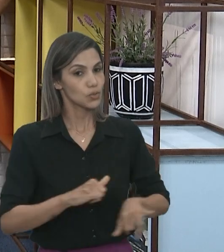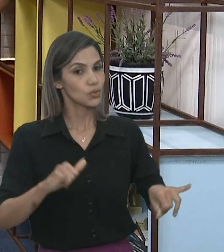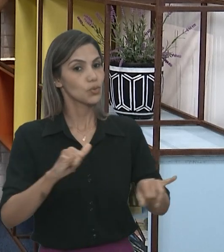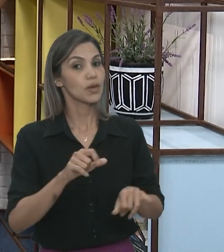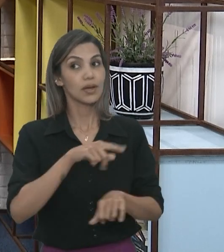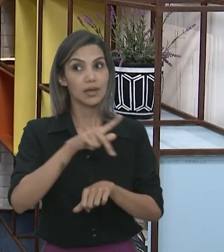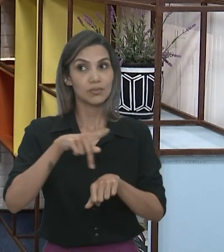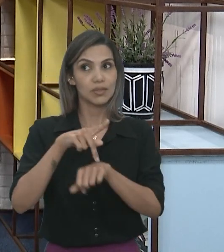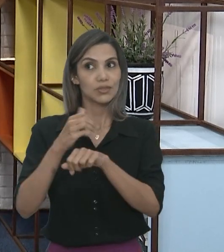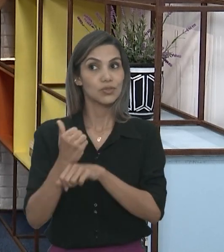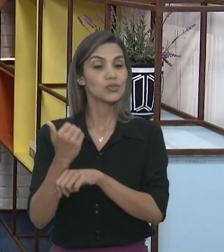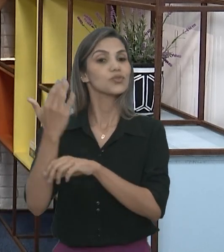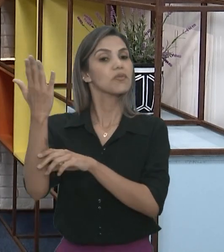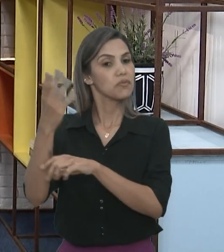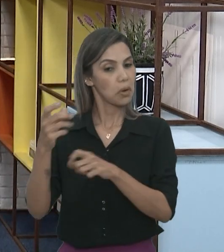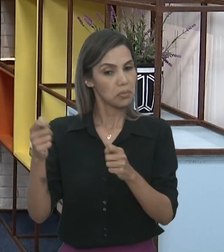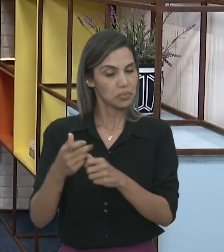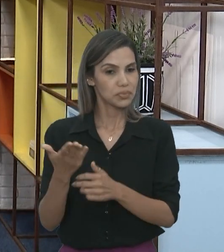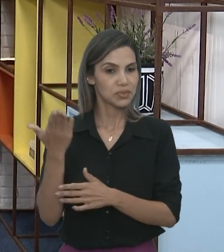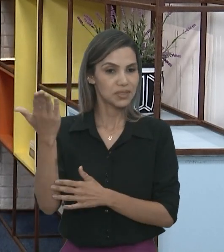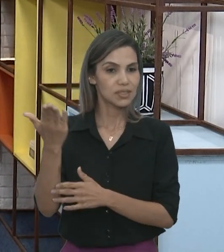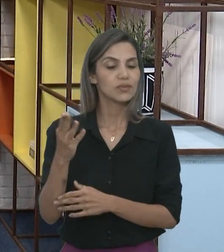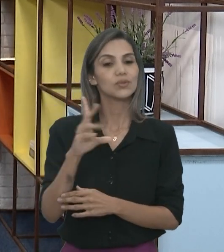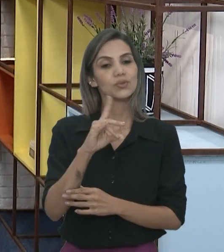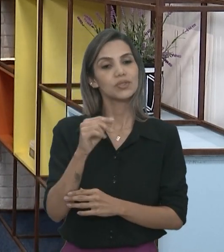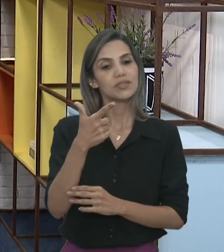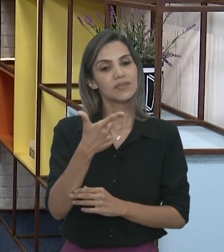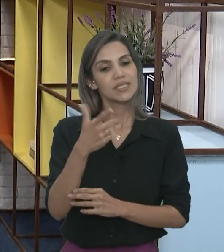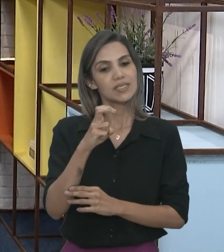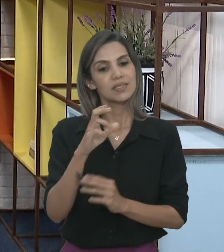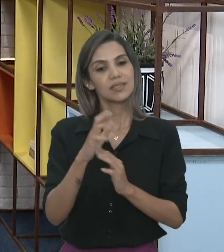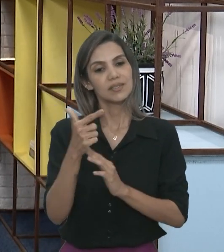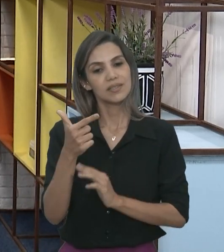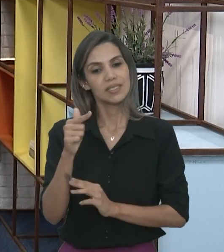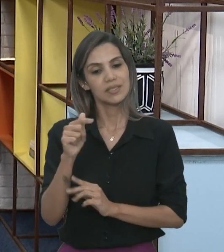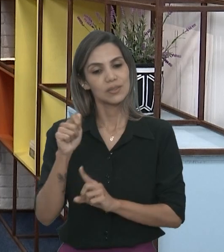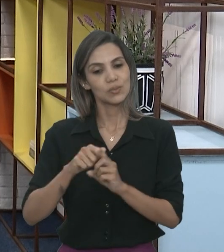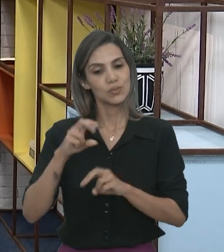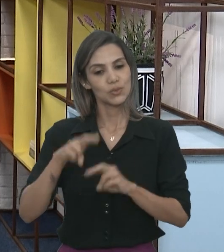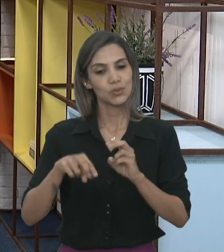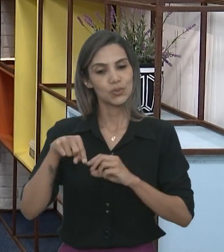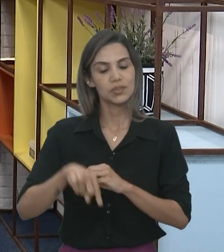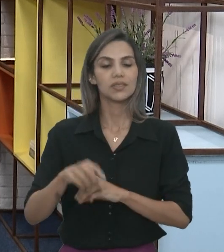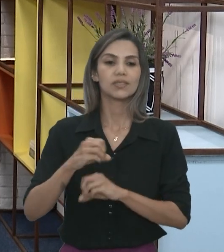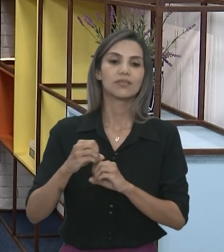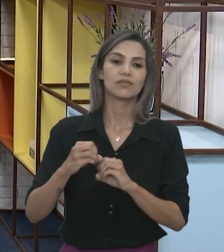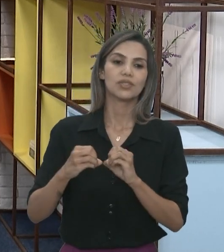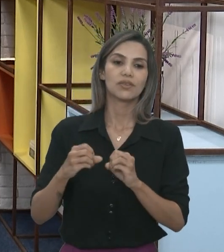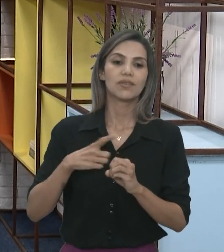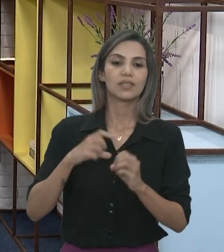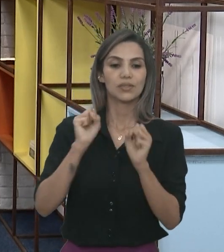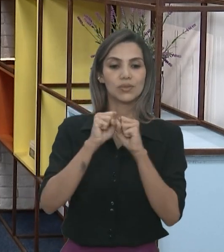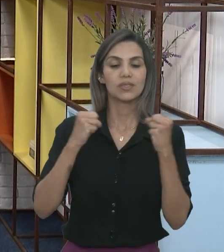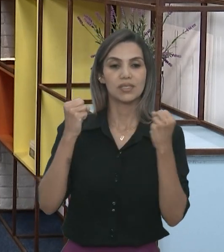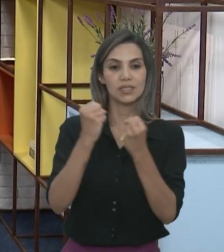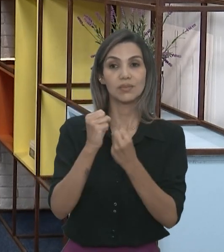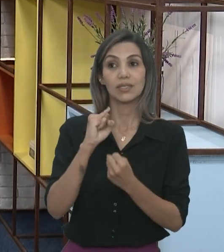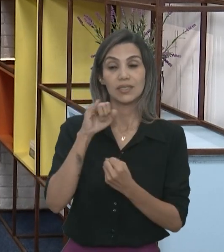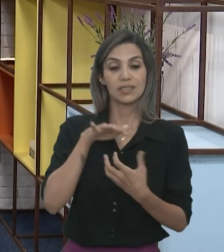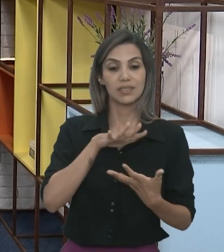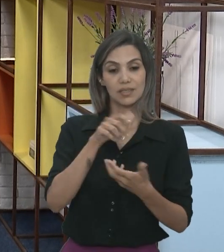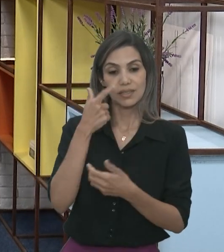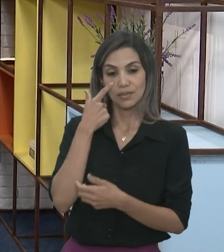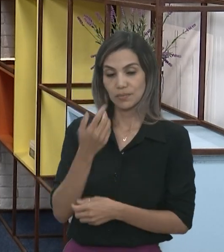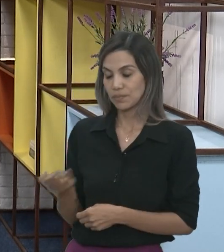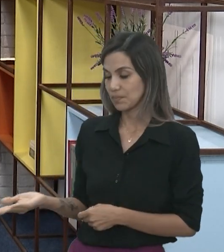os oceanos, Olha viu? só. Isso porque de 25 a 27 de junho, a UFG cedia o Seminário Internacional